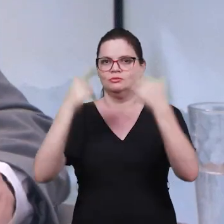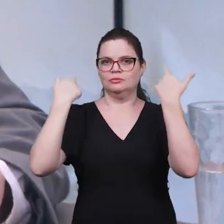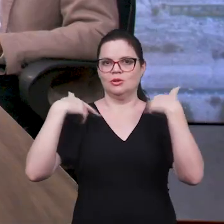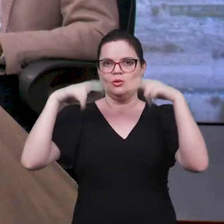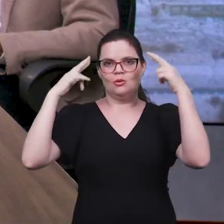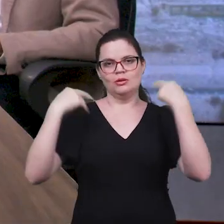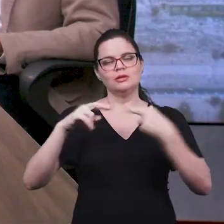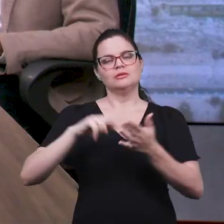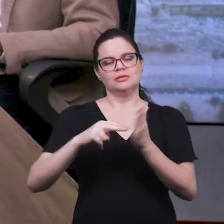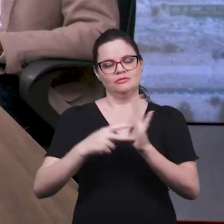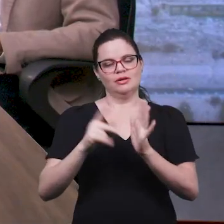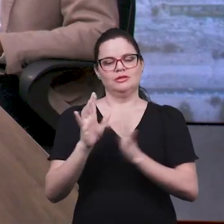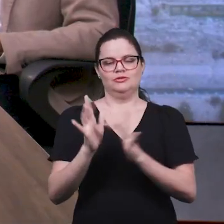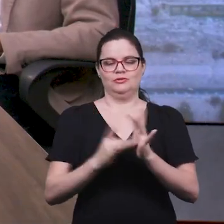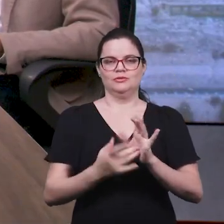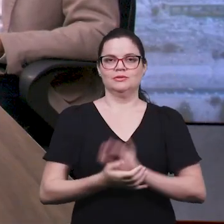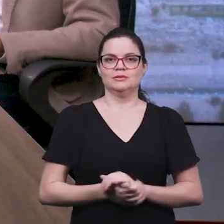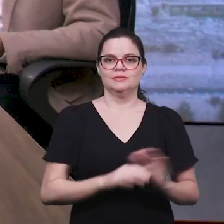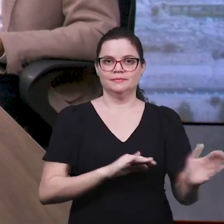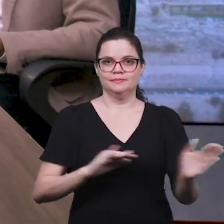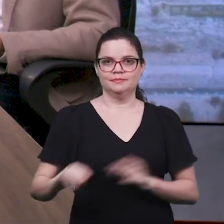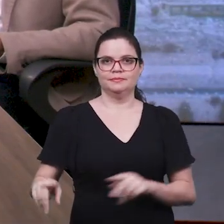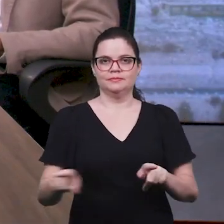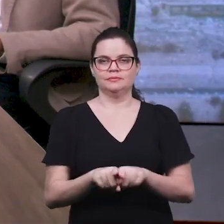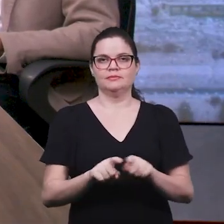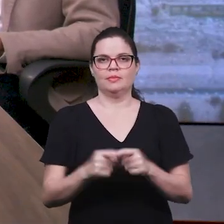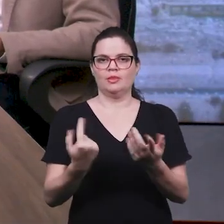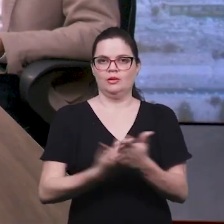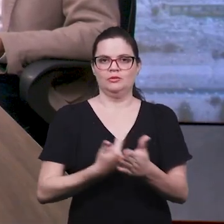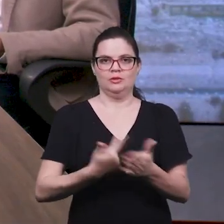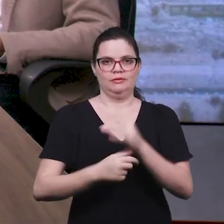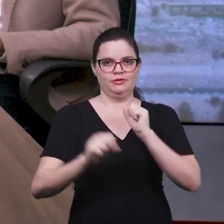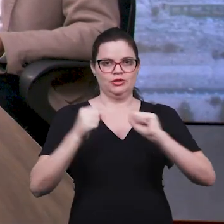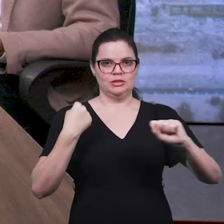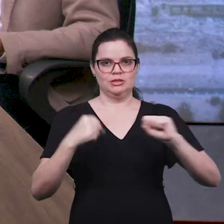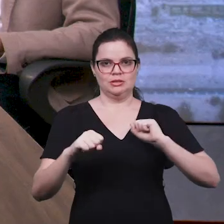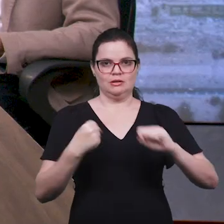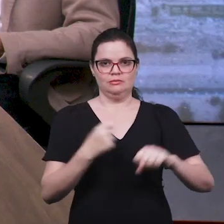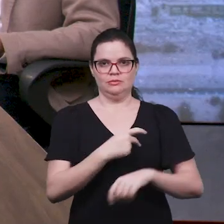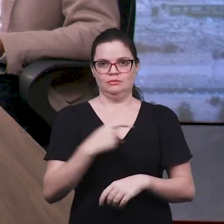bem. Vamos entrar no livro de Salmos, né? As profecias no livro de Salmos. Pastor Kleber.